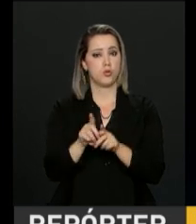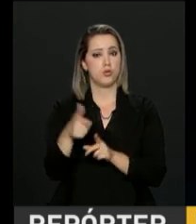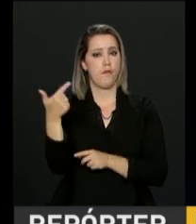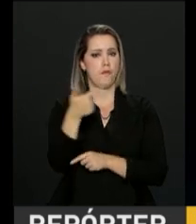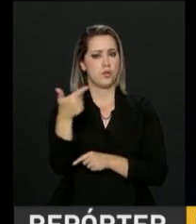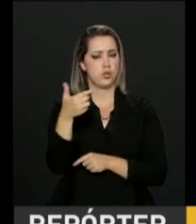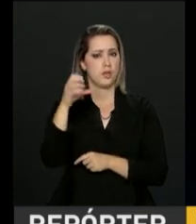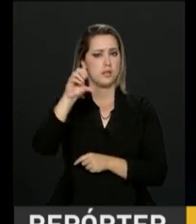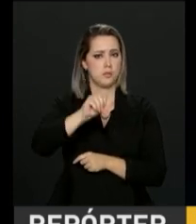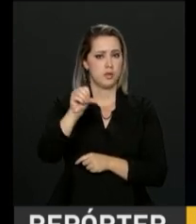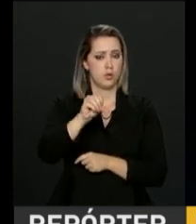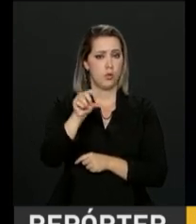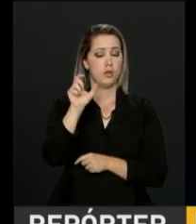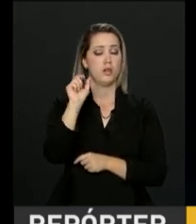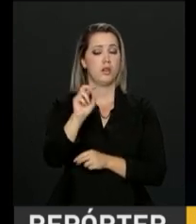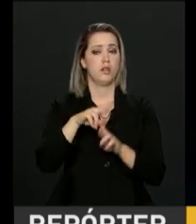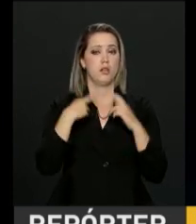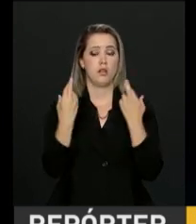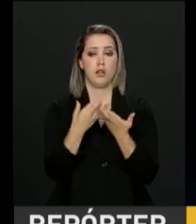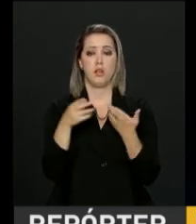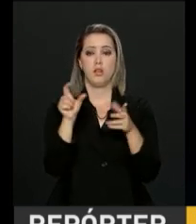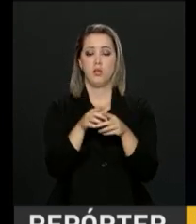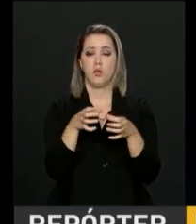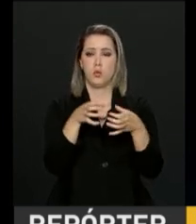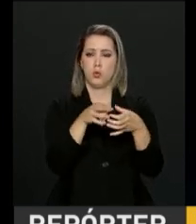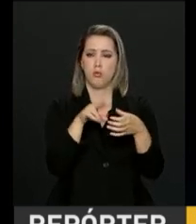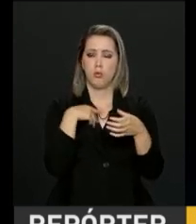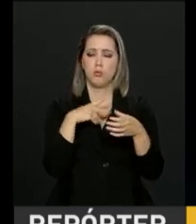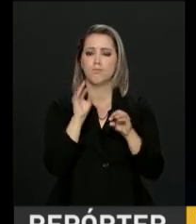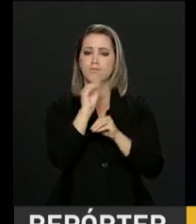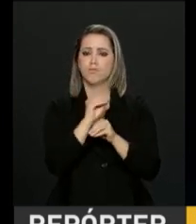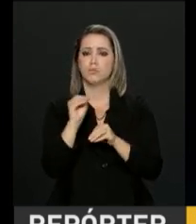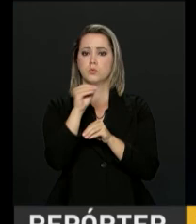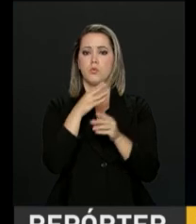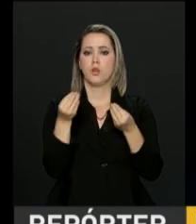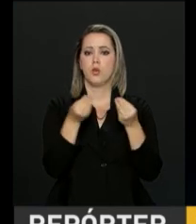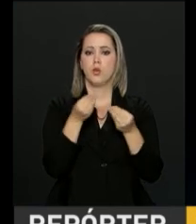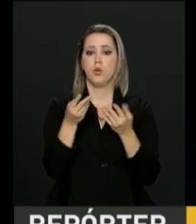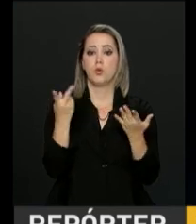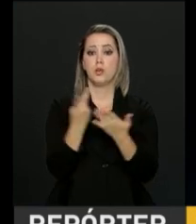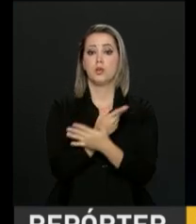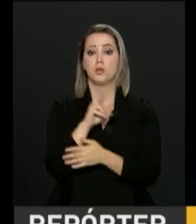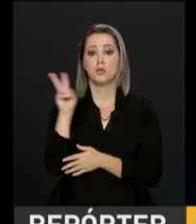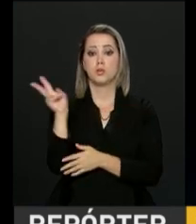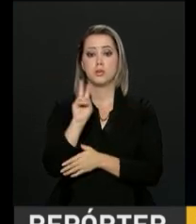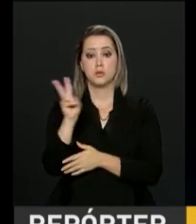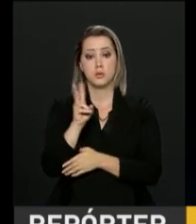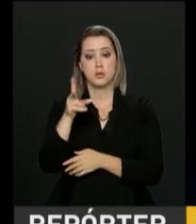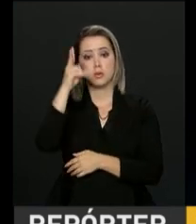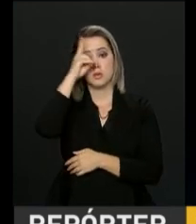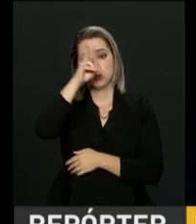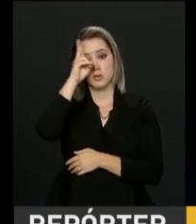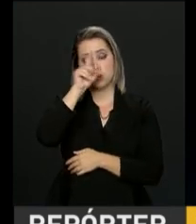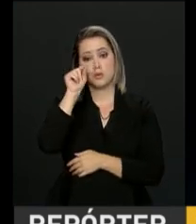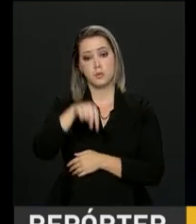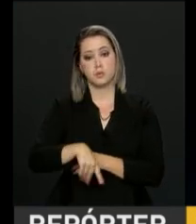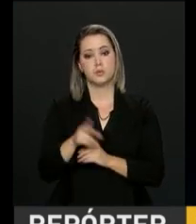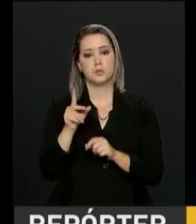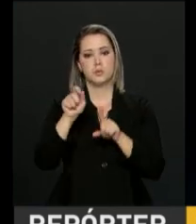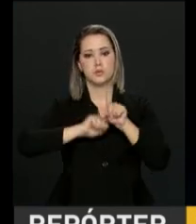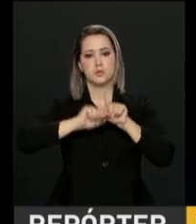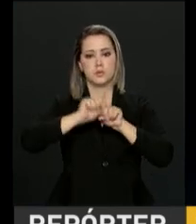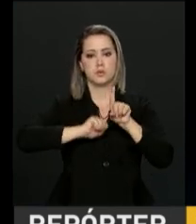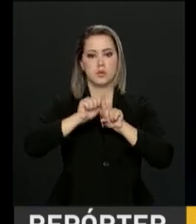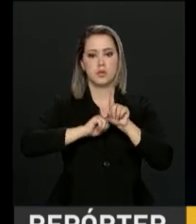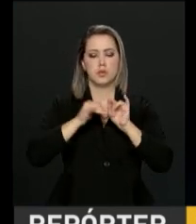dos chanceleres da OEA. Essa reunião, ela trata da situação na Venezuela, lembrando. Lembrando que nesse mês o